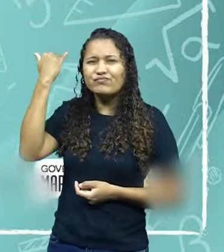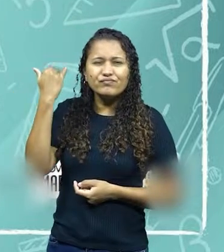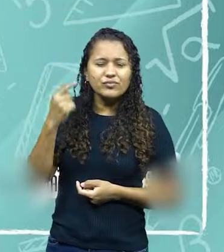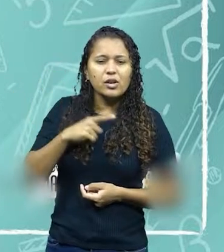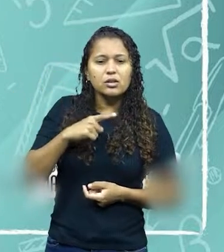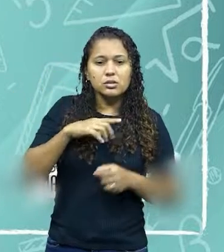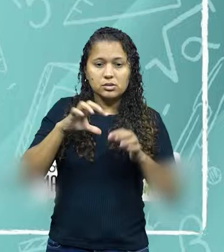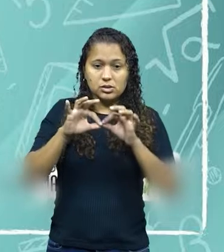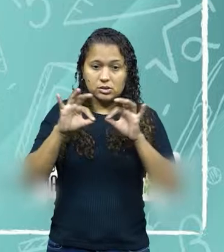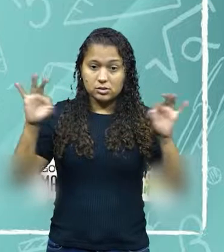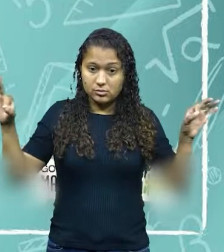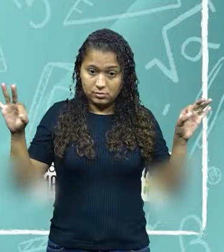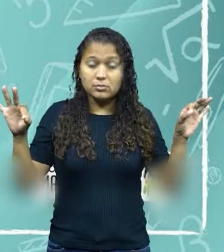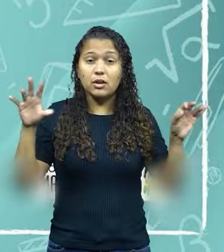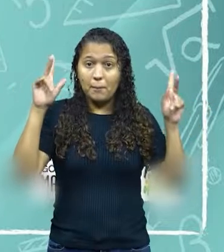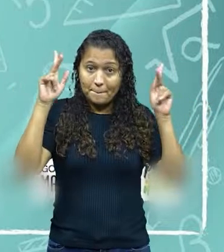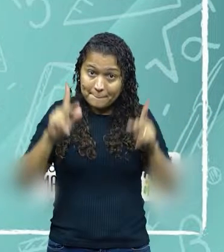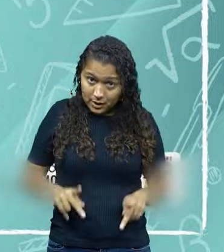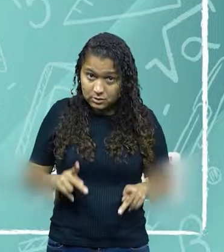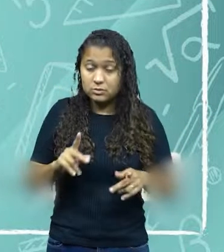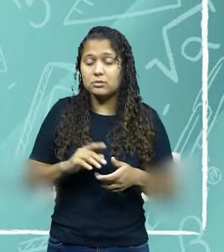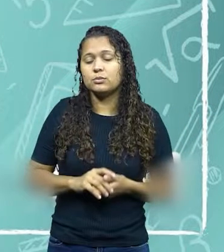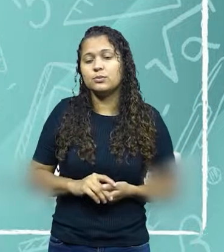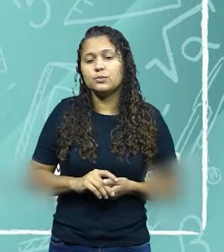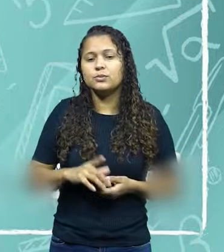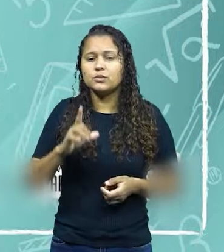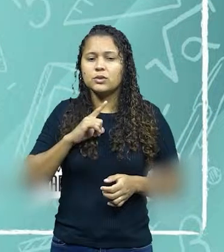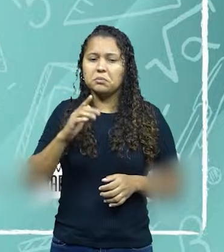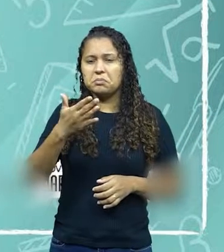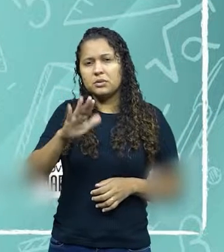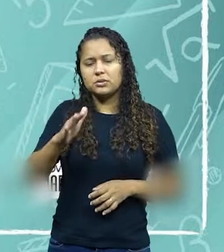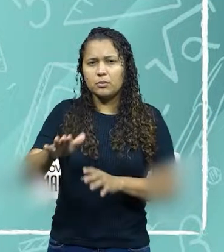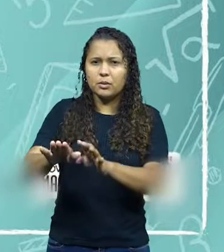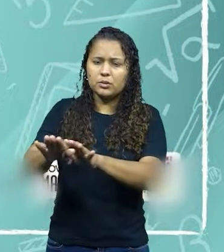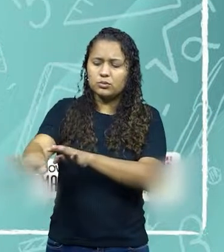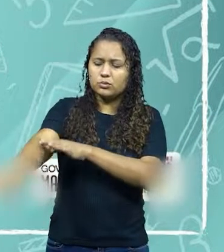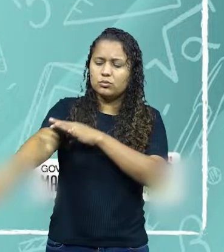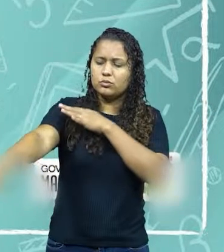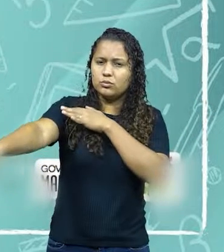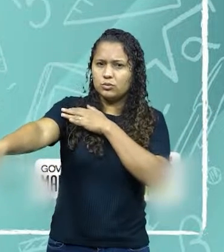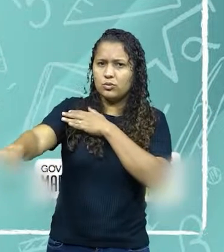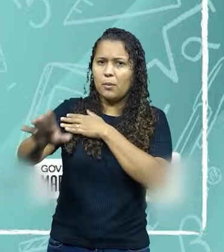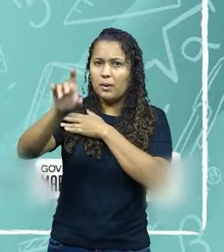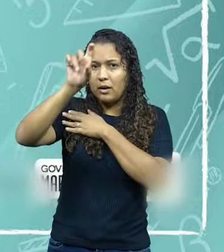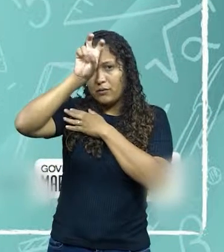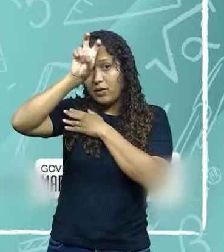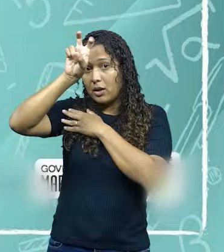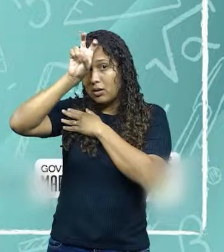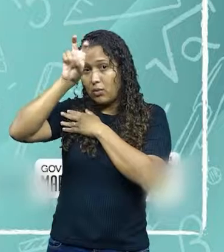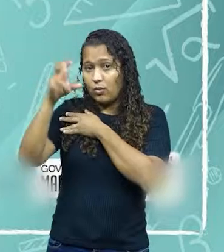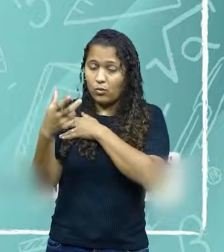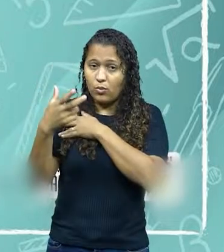uma vara padrão, que era do tamanho do braço do faraó da época.